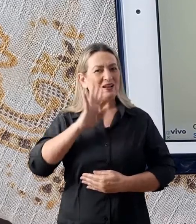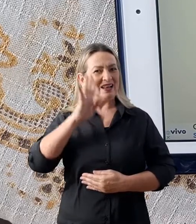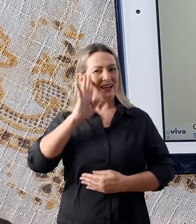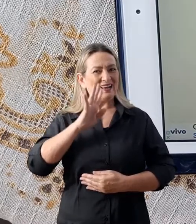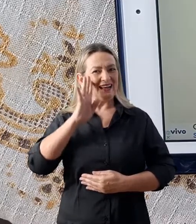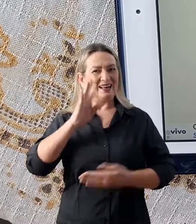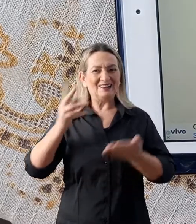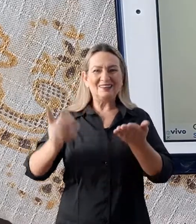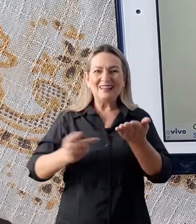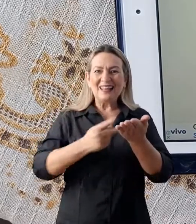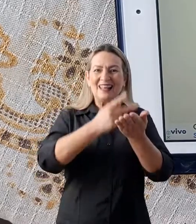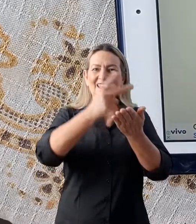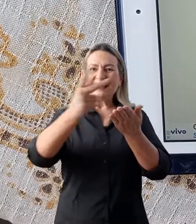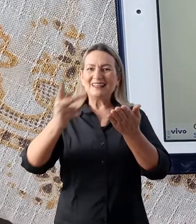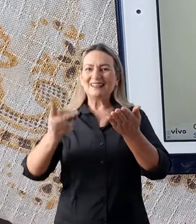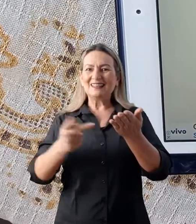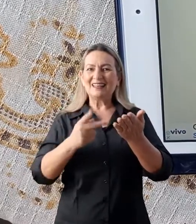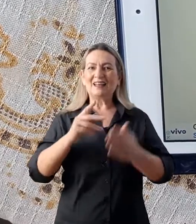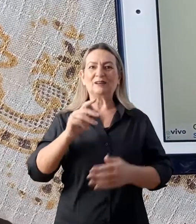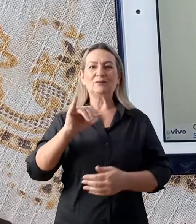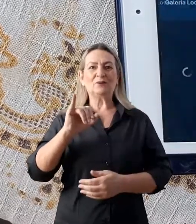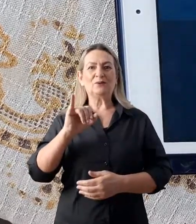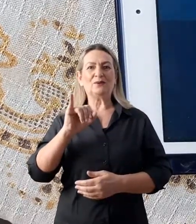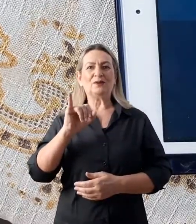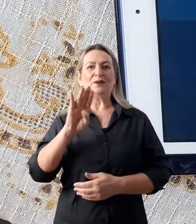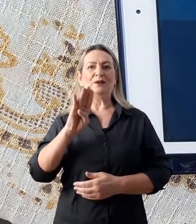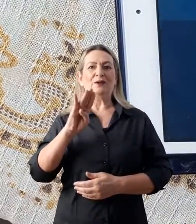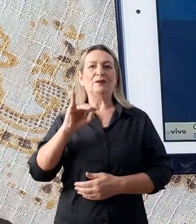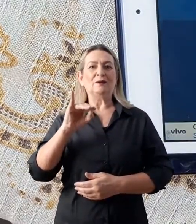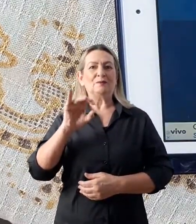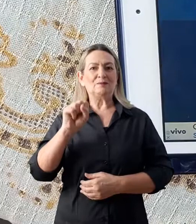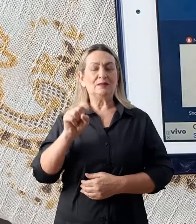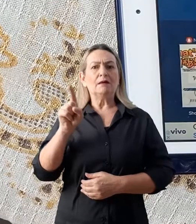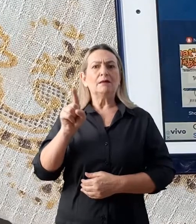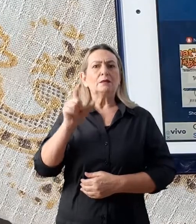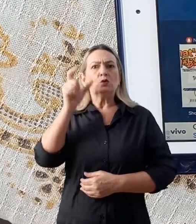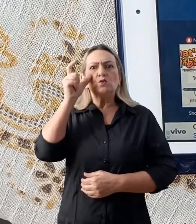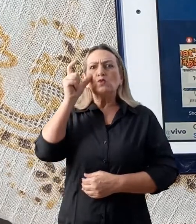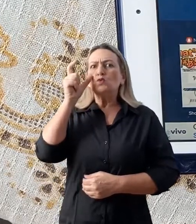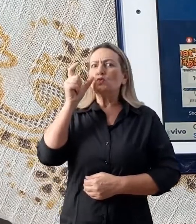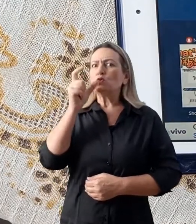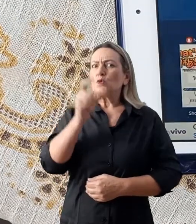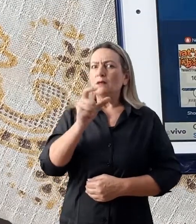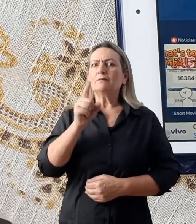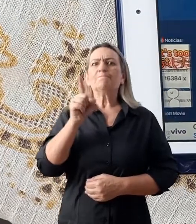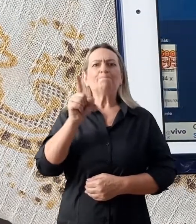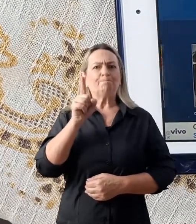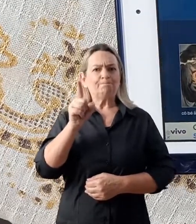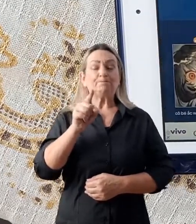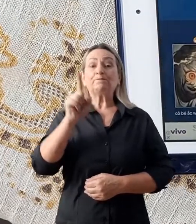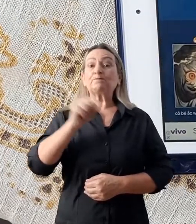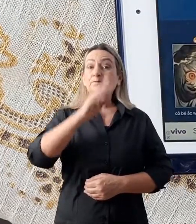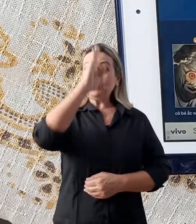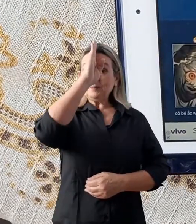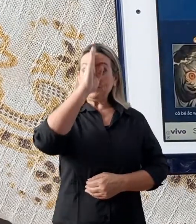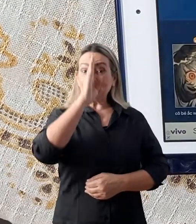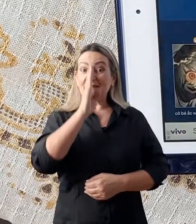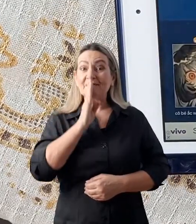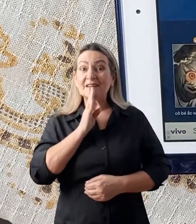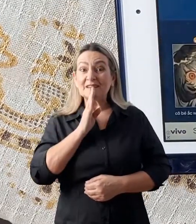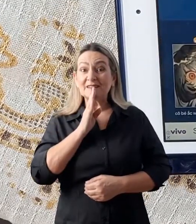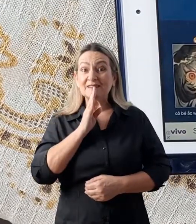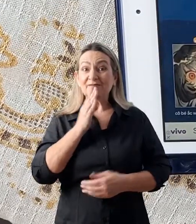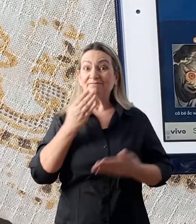produzir uma mandala dentro desse aplicativo do Ibis Paint, que ele é muito interessante. Ele também é um aplicativo